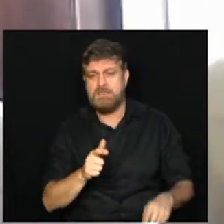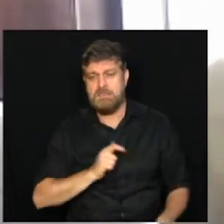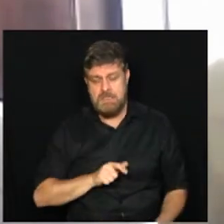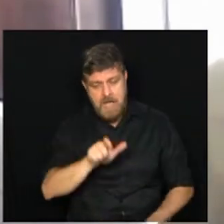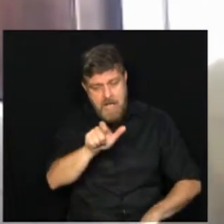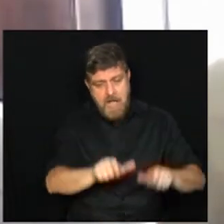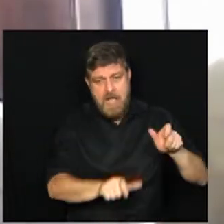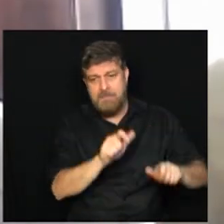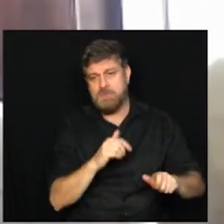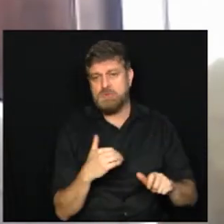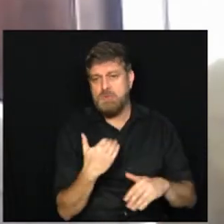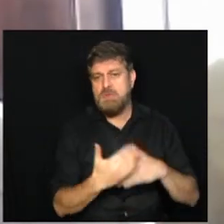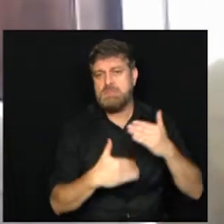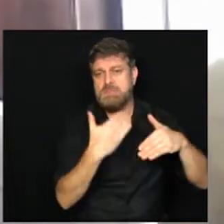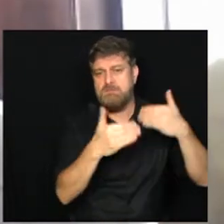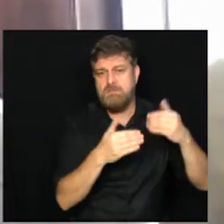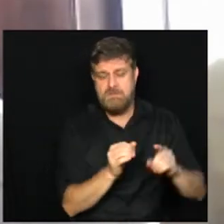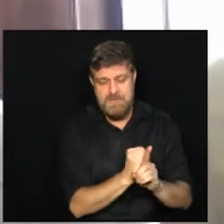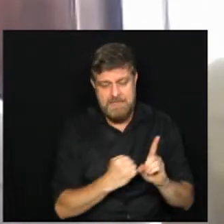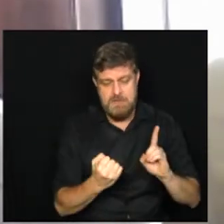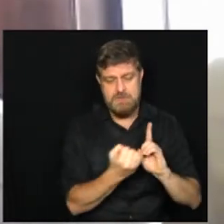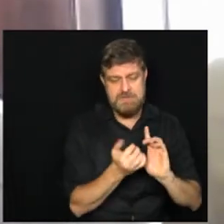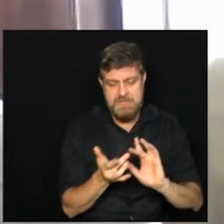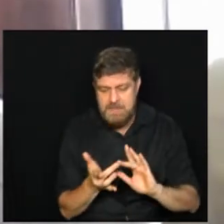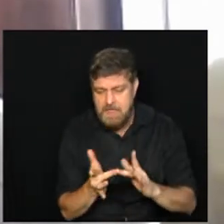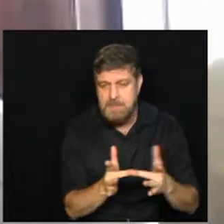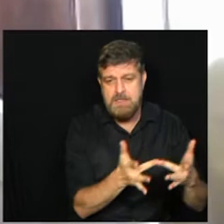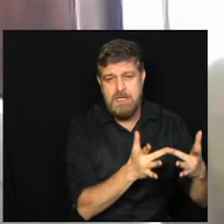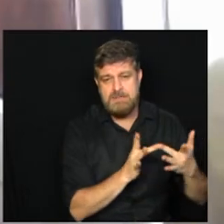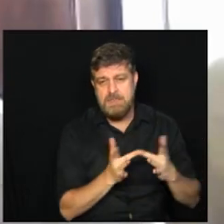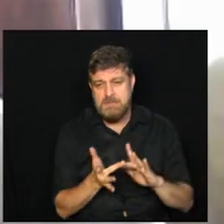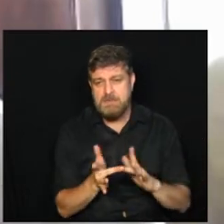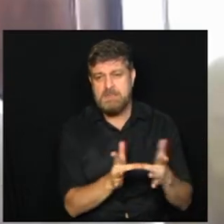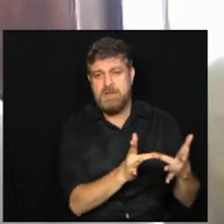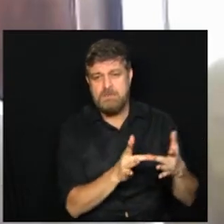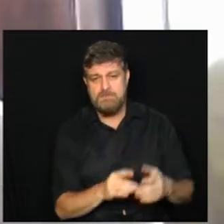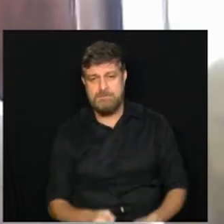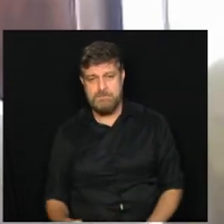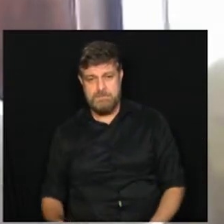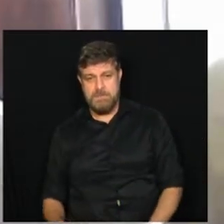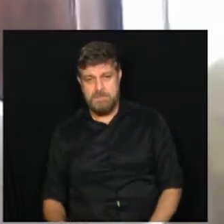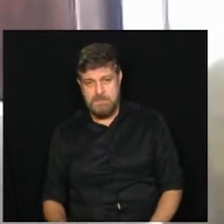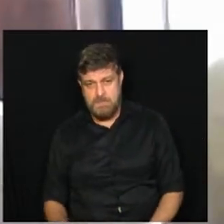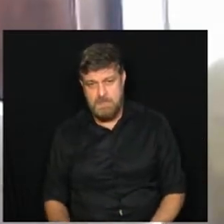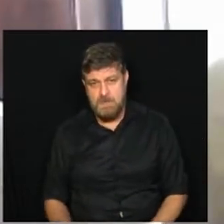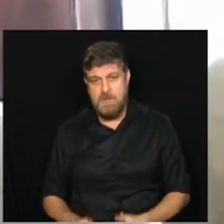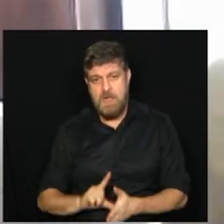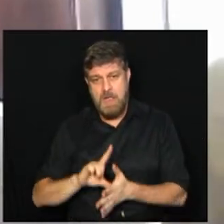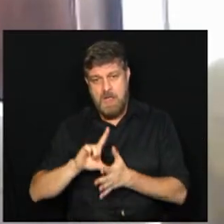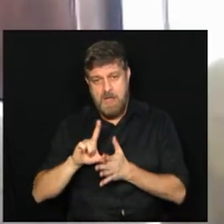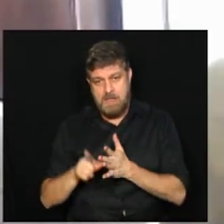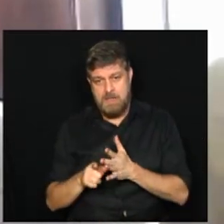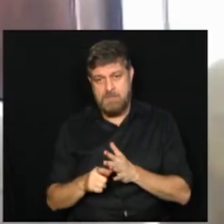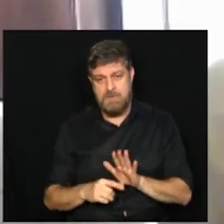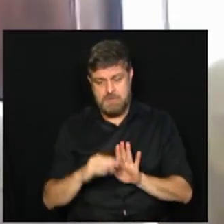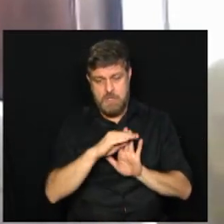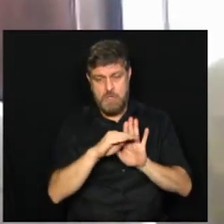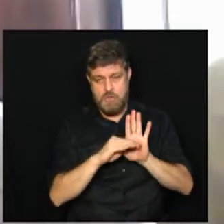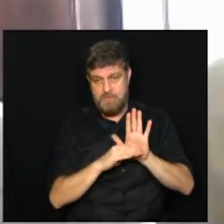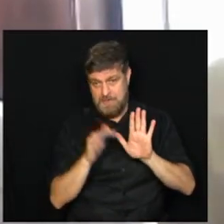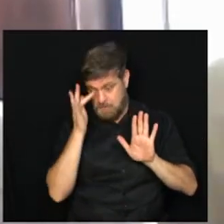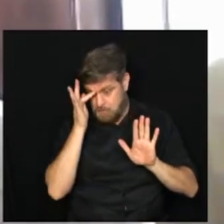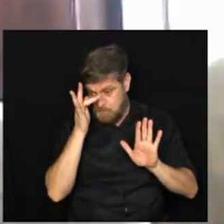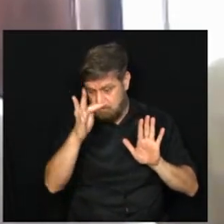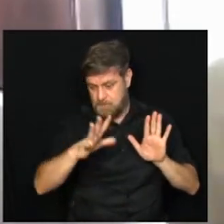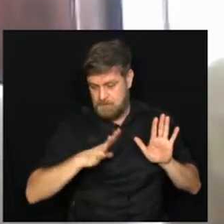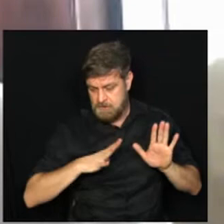pessoas, das relações sociais. E, nesse sentido, logo após a conclusão do plano diretor, a gente teve a